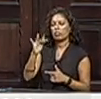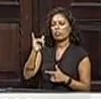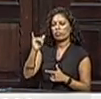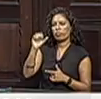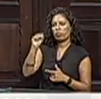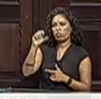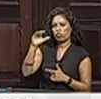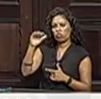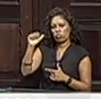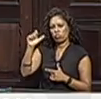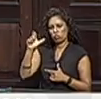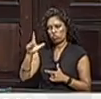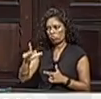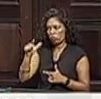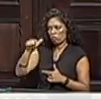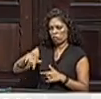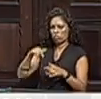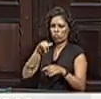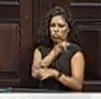se fala ali